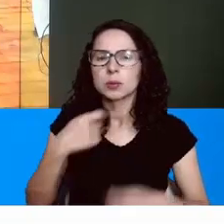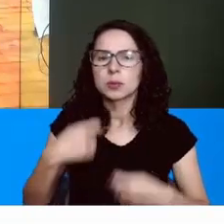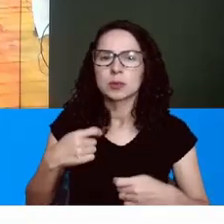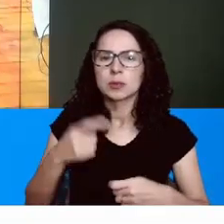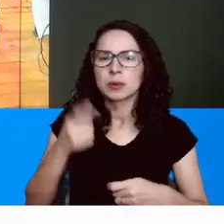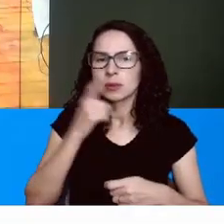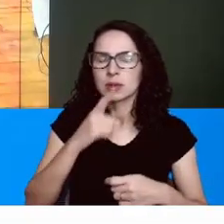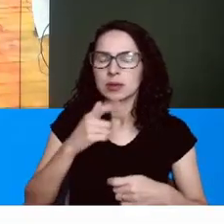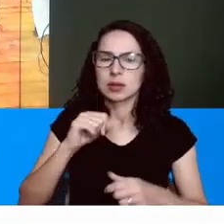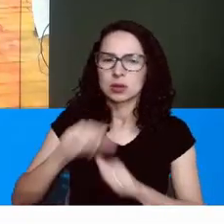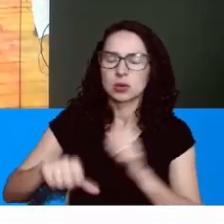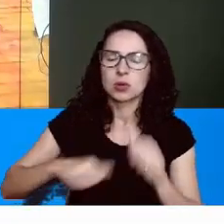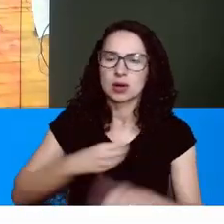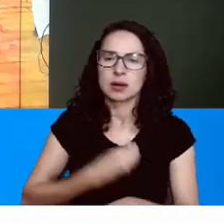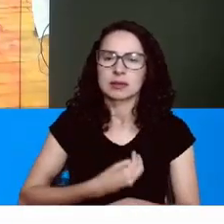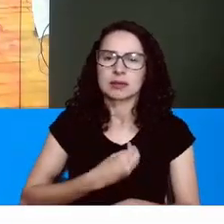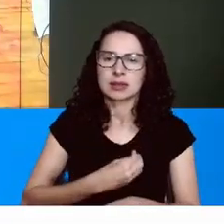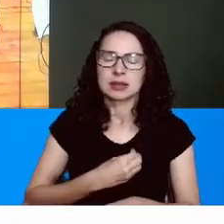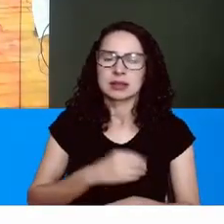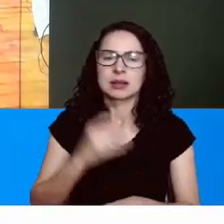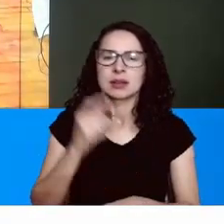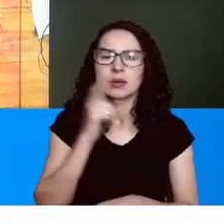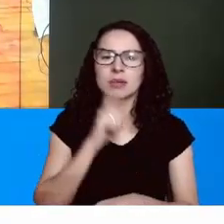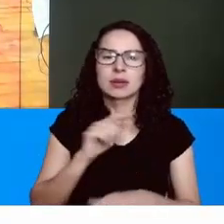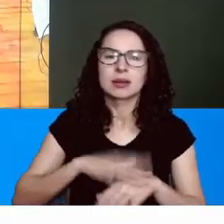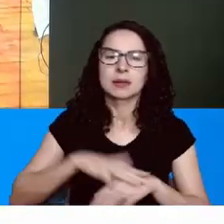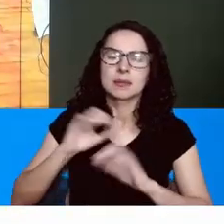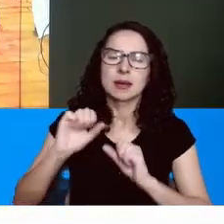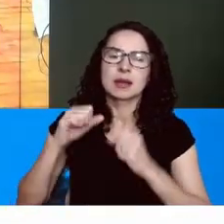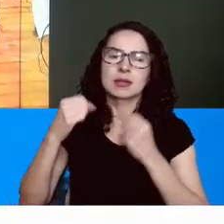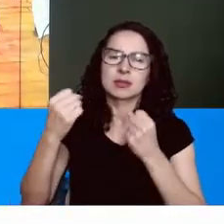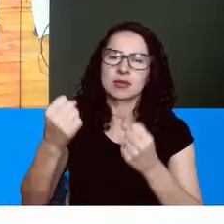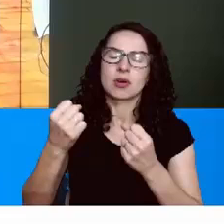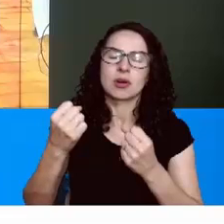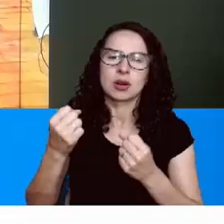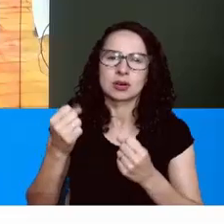e torna-se mais fortes do que jamais imaginou.